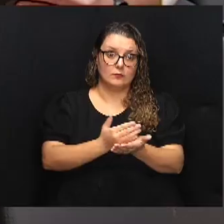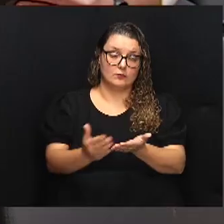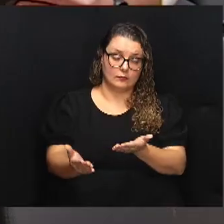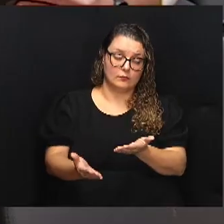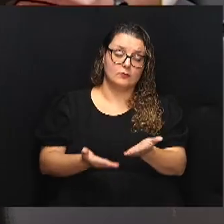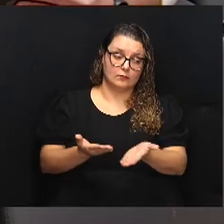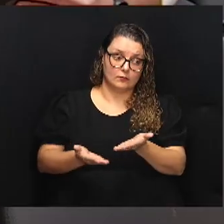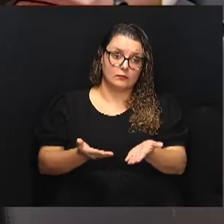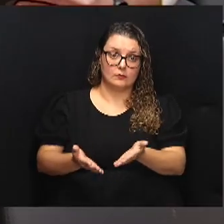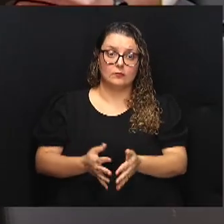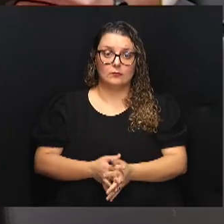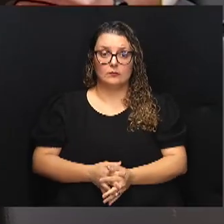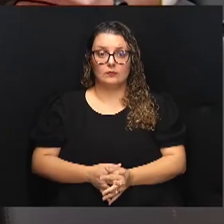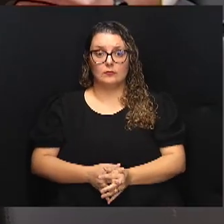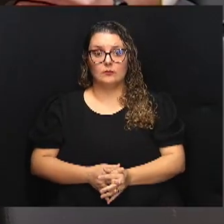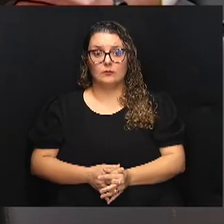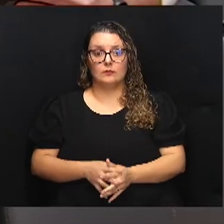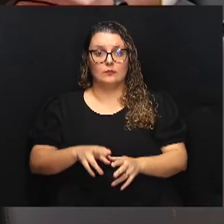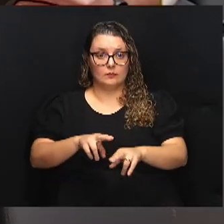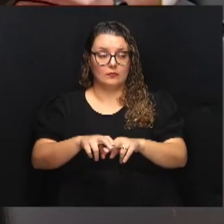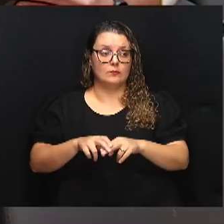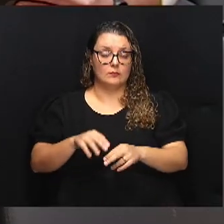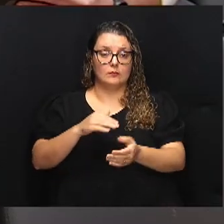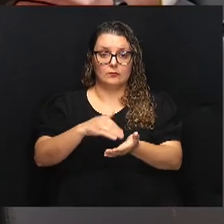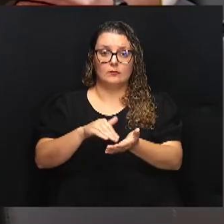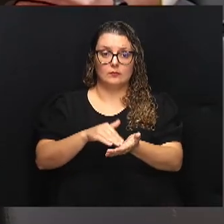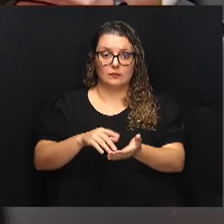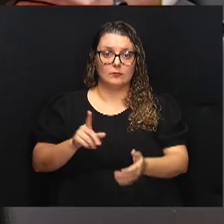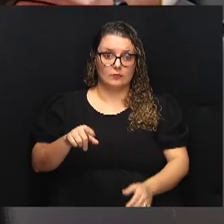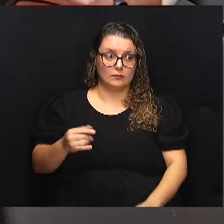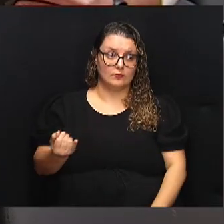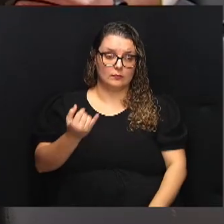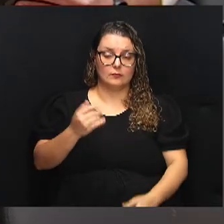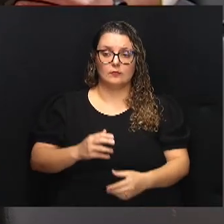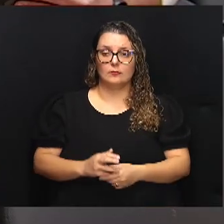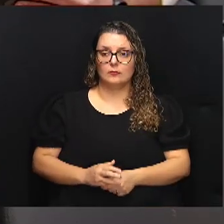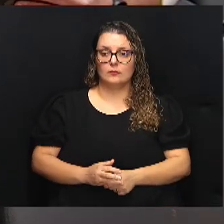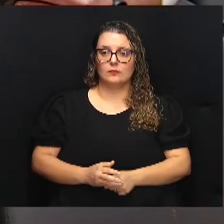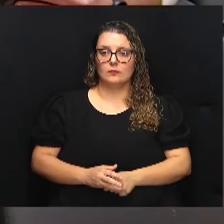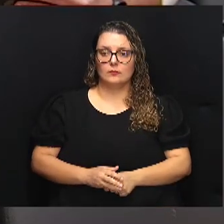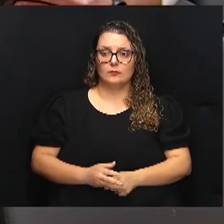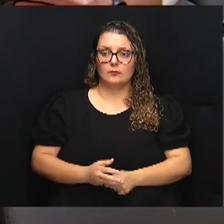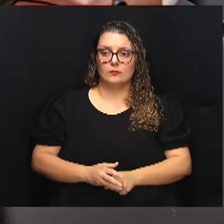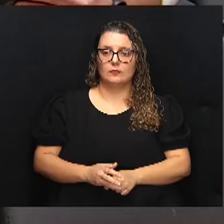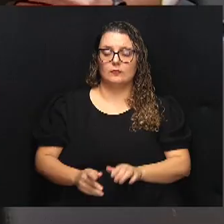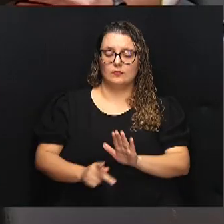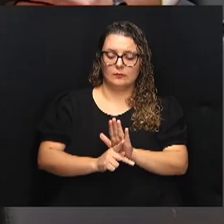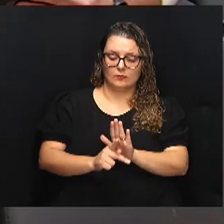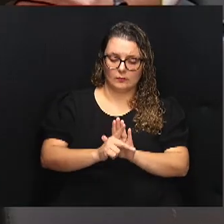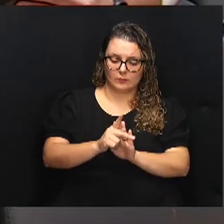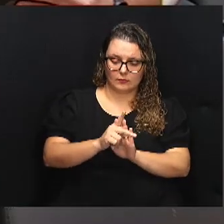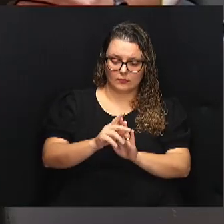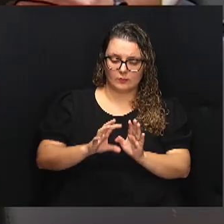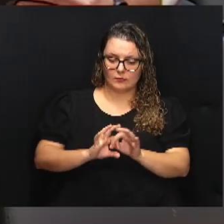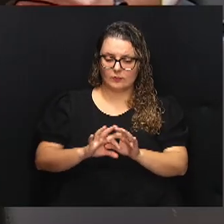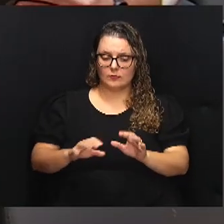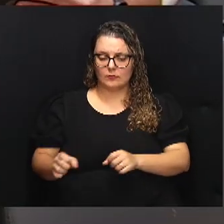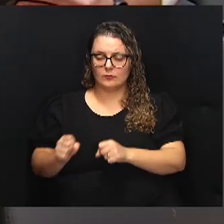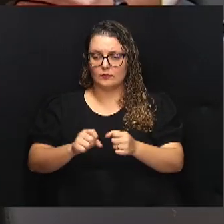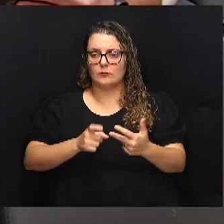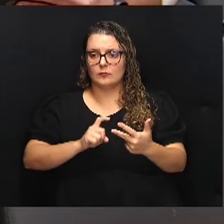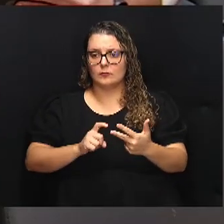esse tratamento, por isso a secretaria seria muito importante. Também tem um projeto aqui que autoriza o Poder Executivo a